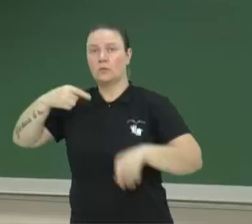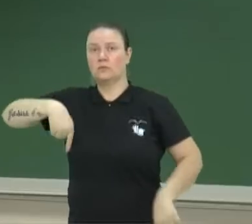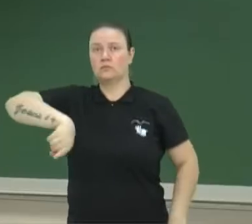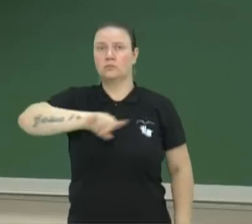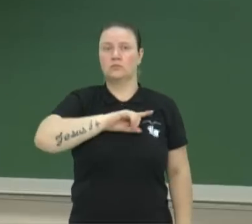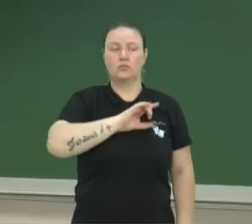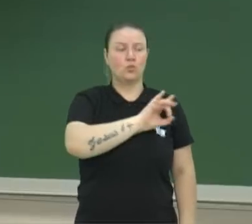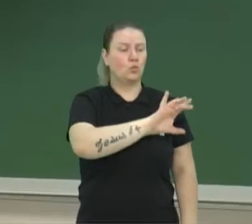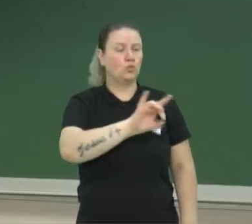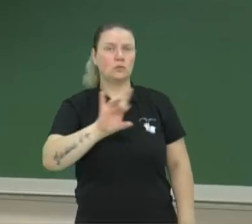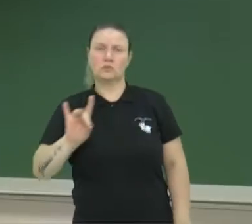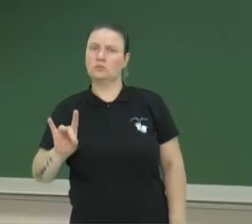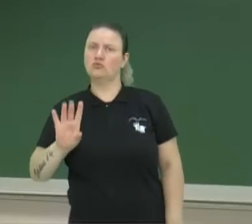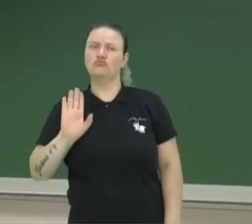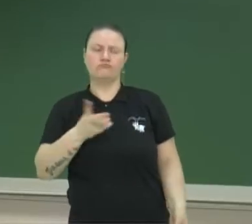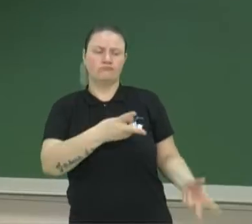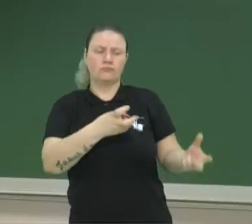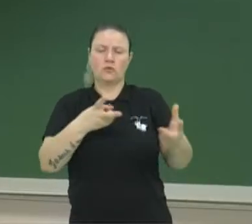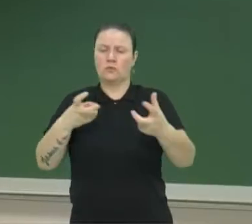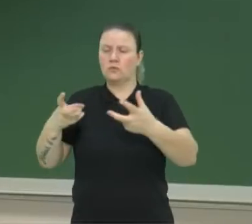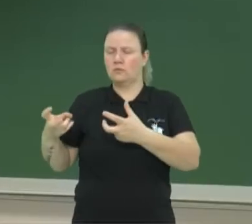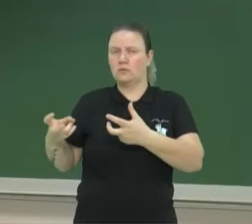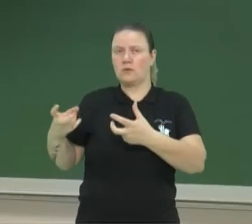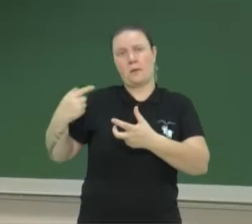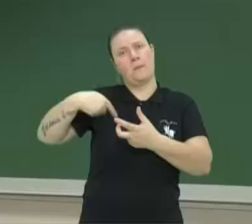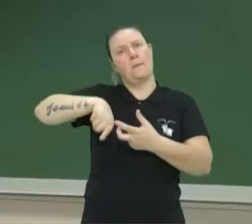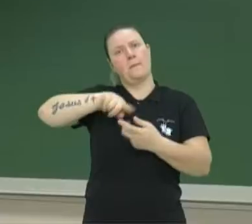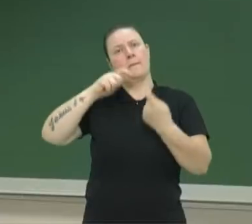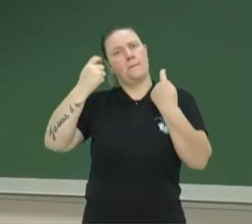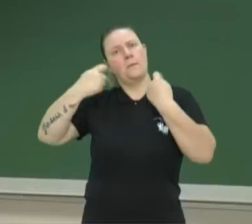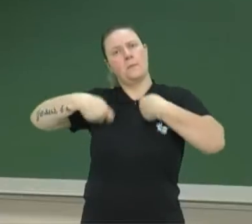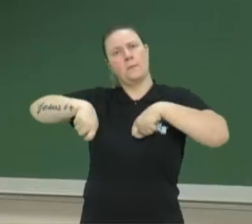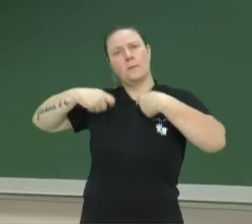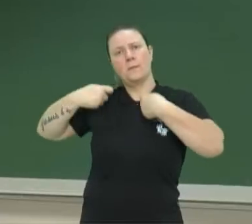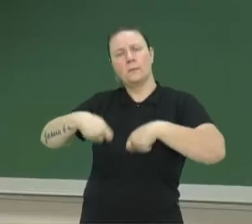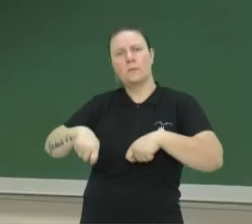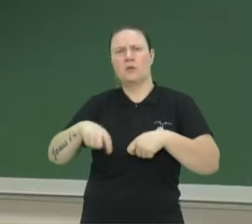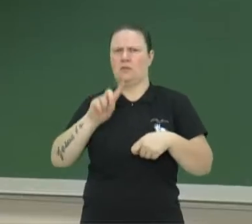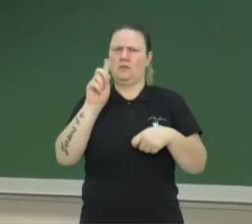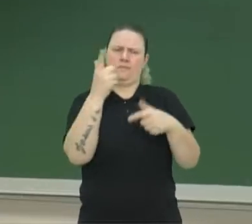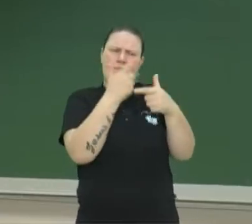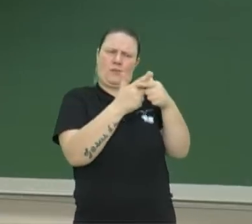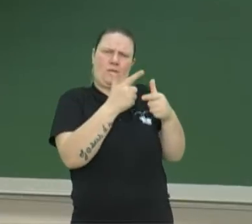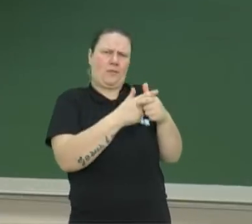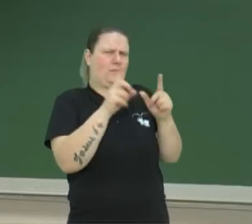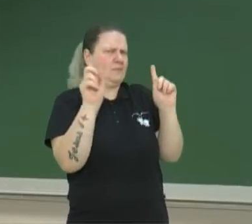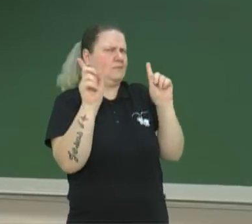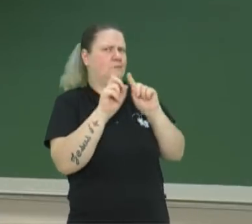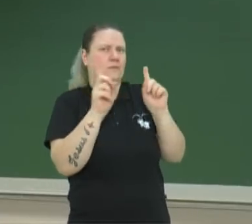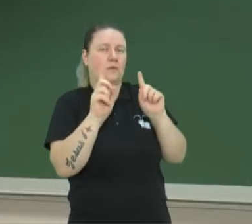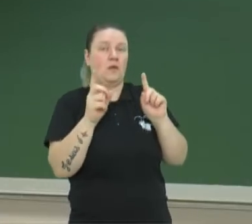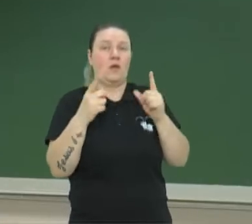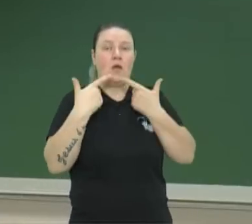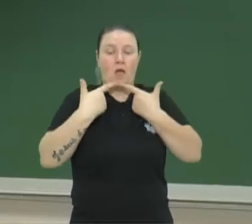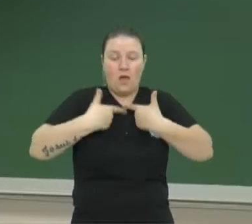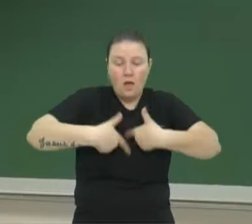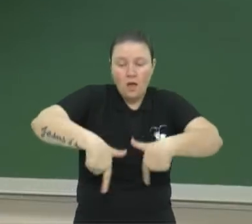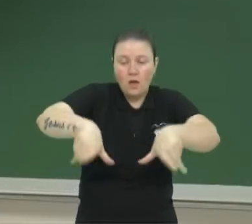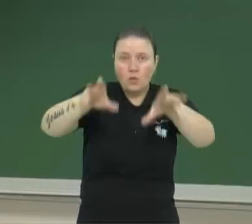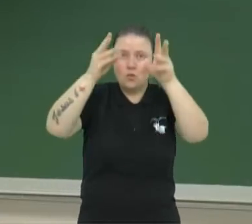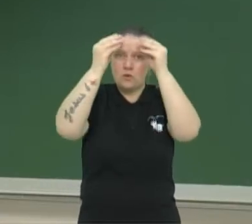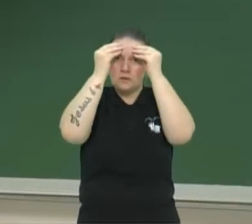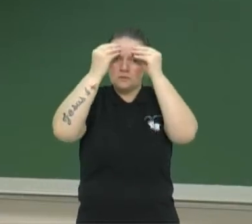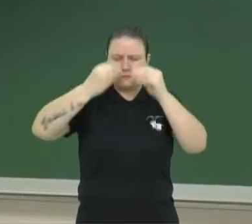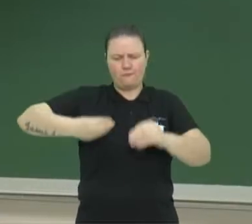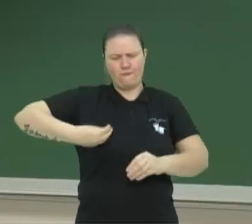precisamos compreender isso, não como um problema, né? Mas como uma questão, né? Que a linguagem é viva, né? A linguagem